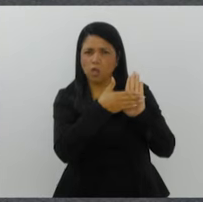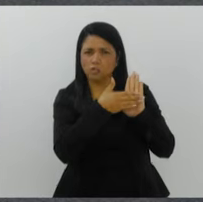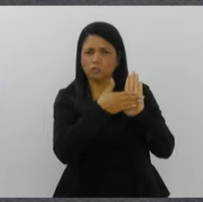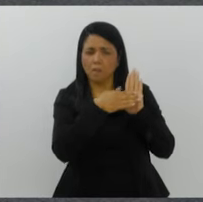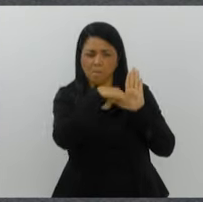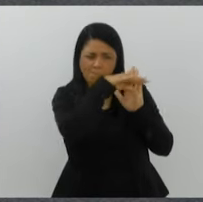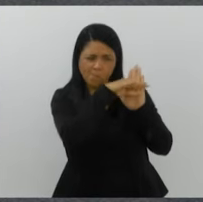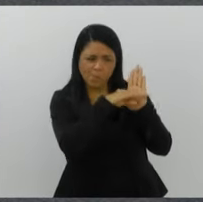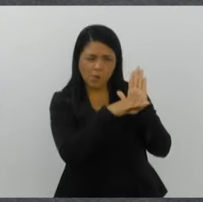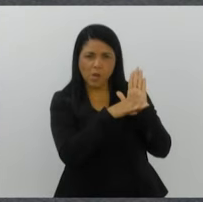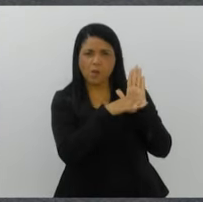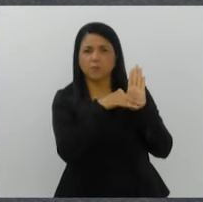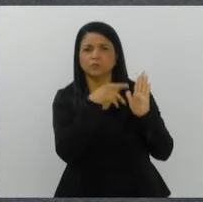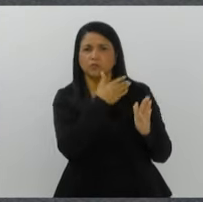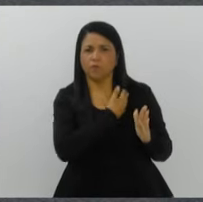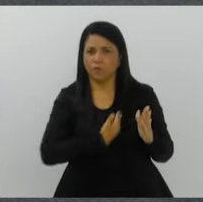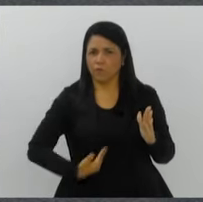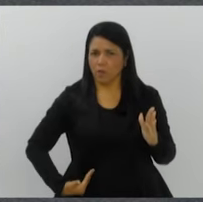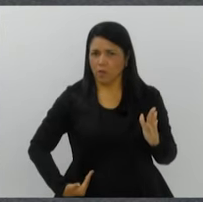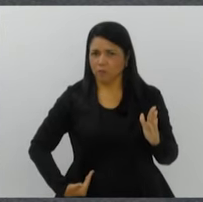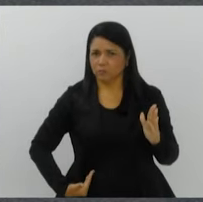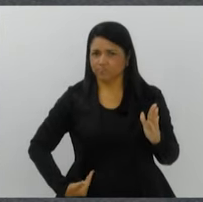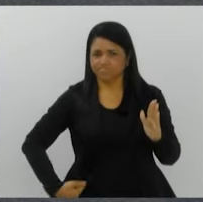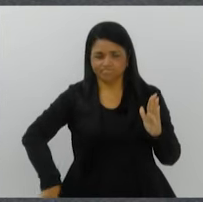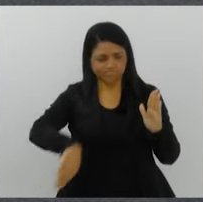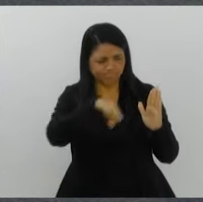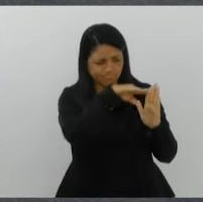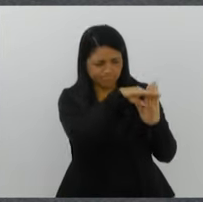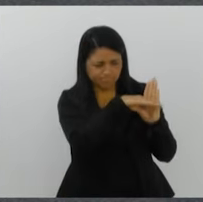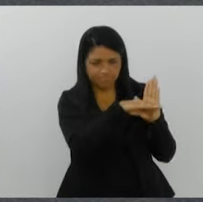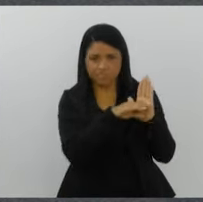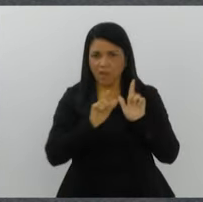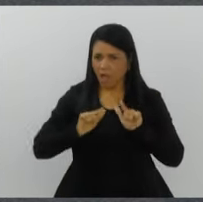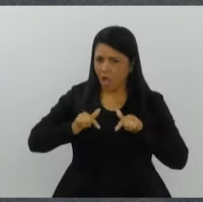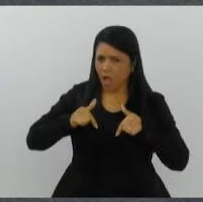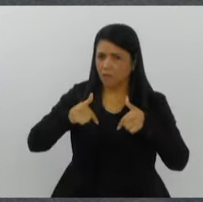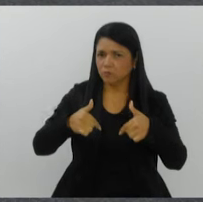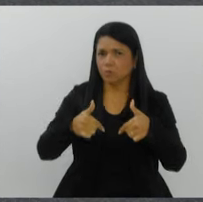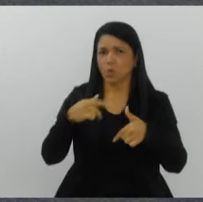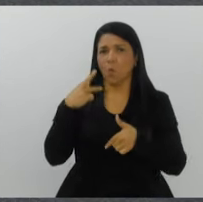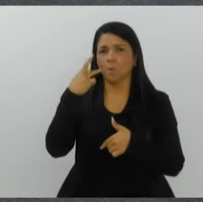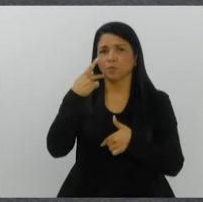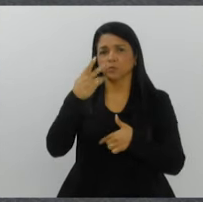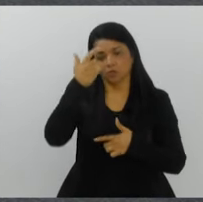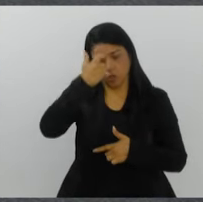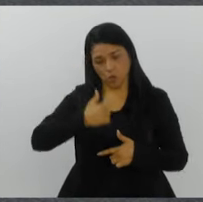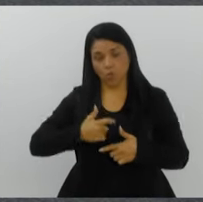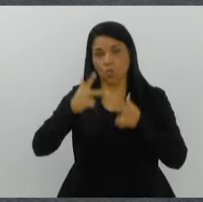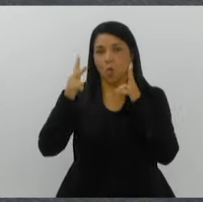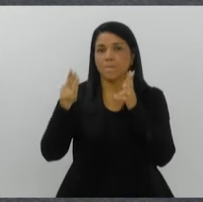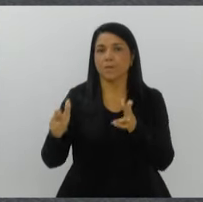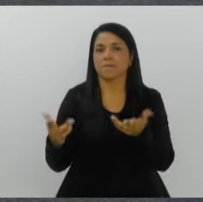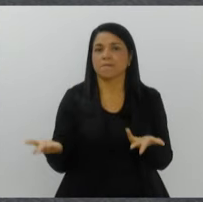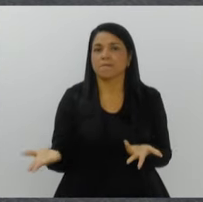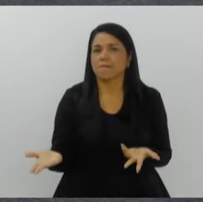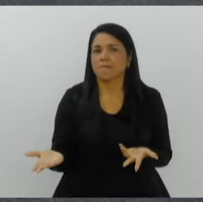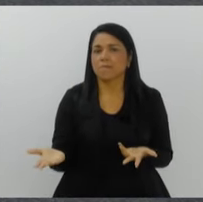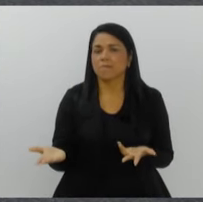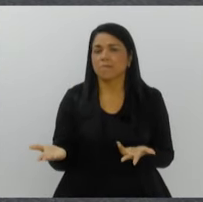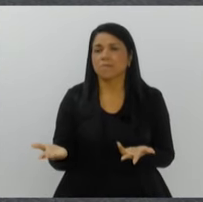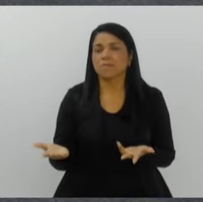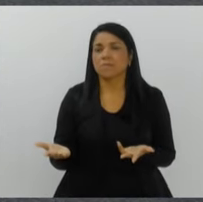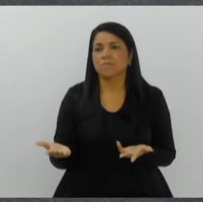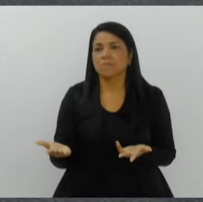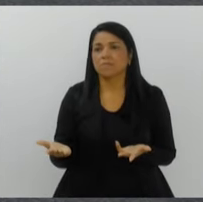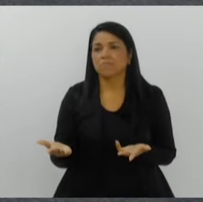programa de governo. É isso que pauta a atuação política de gente como eu. Então, acho que esse é um segundo elemento